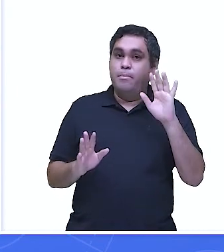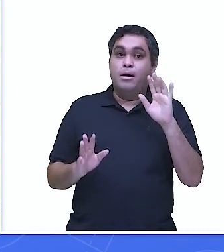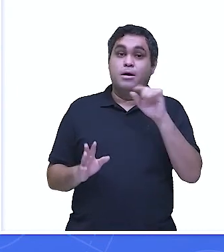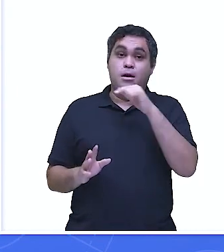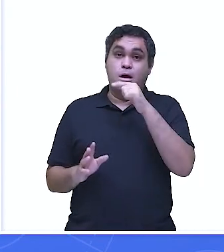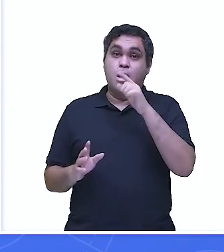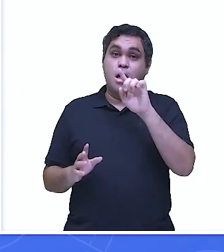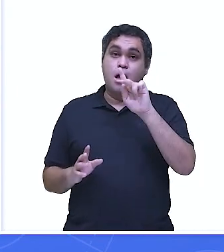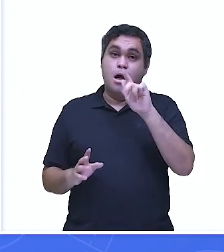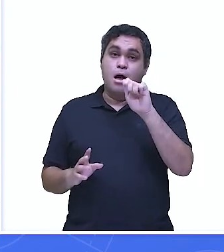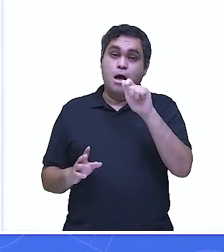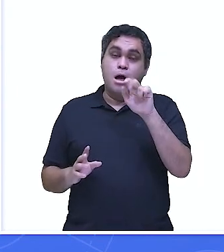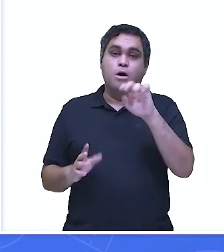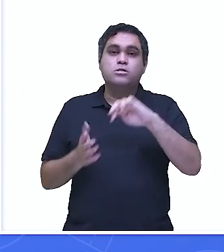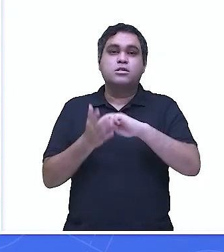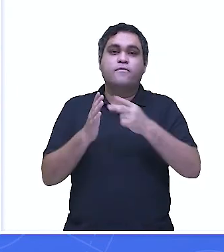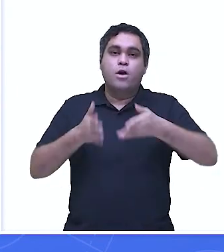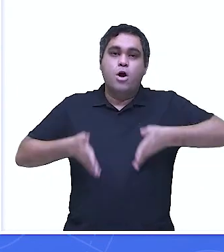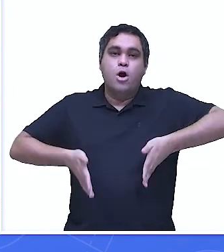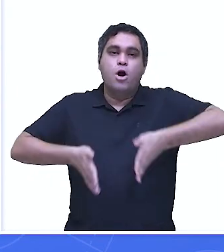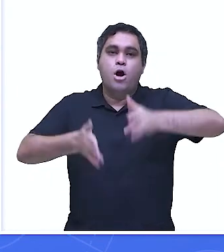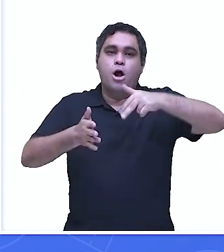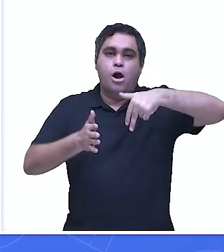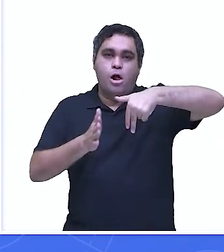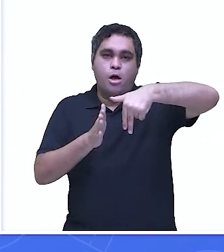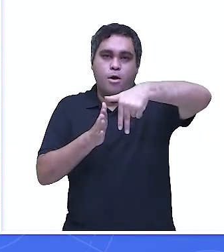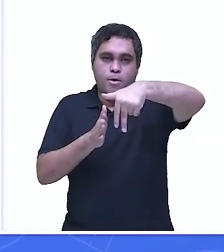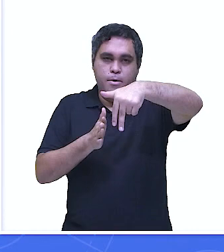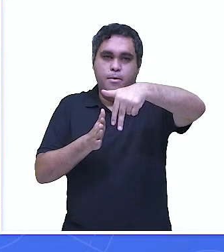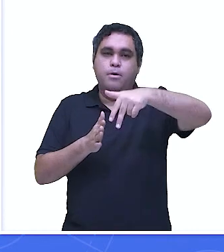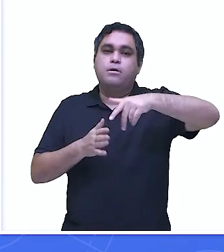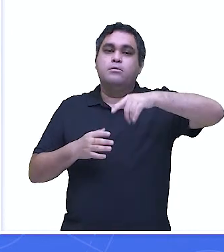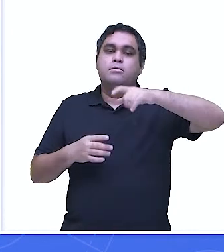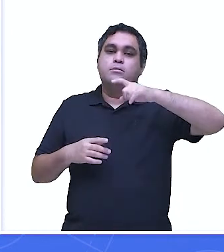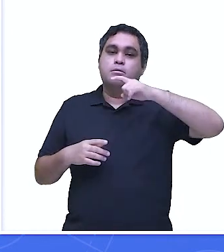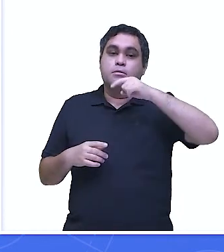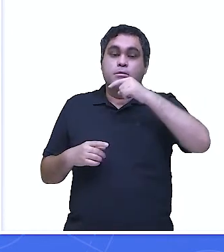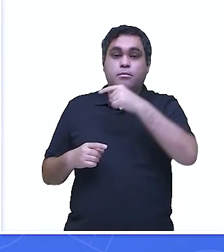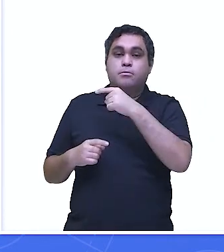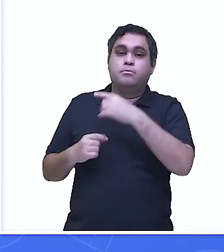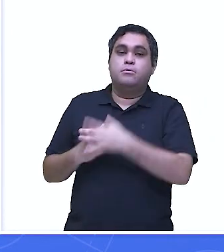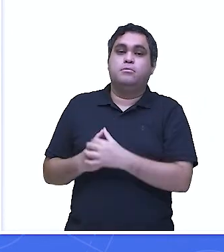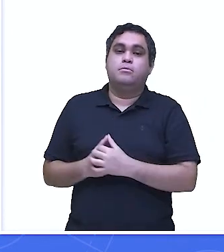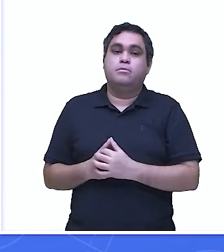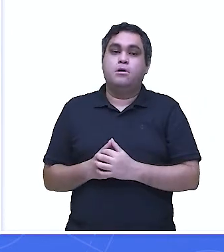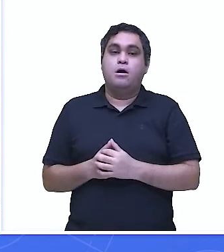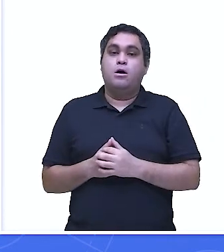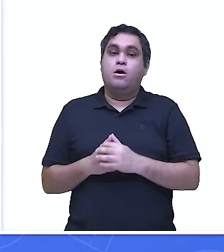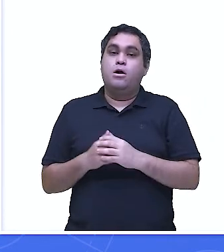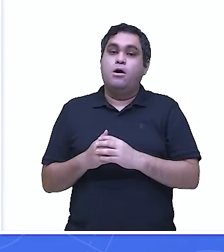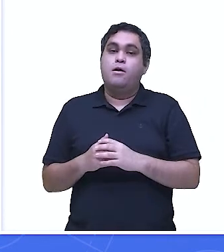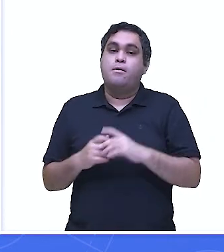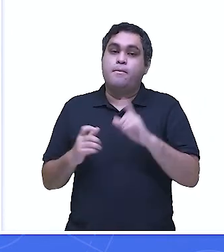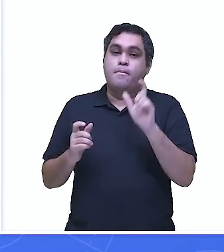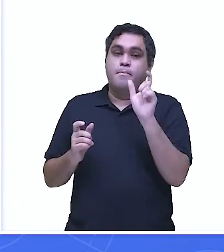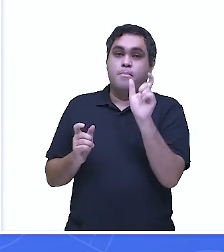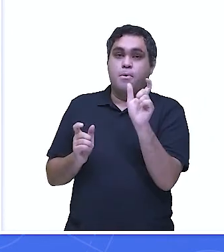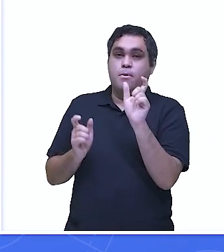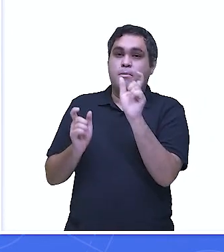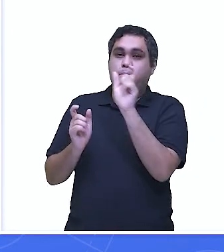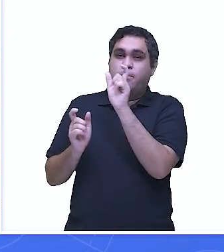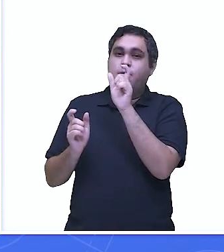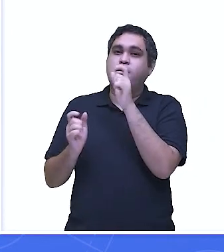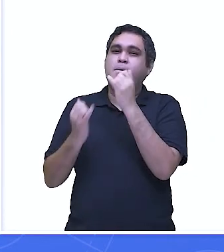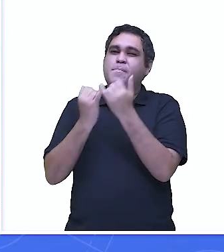corredor. Hall of North American Forest. Então, olha aqui, palavra cognata, palavra